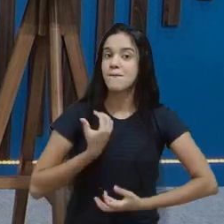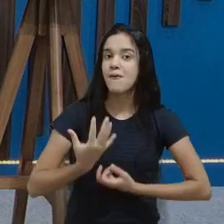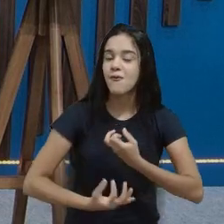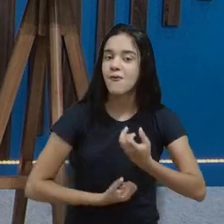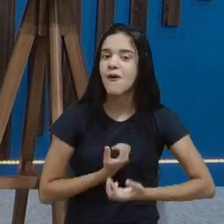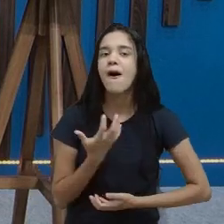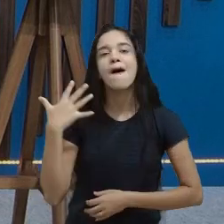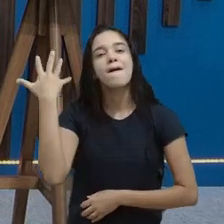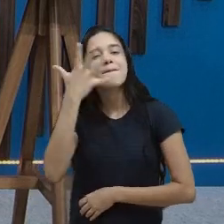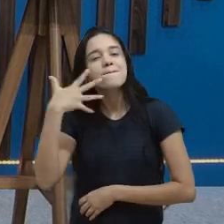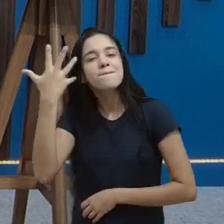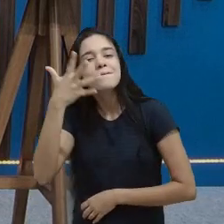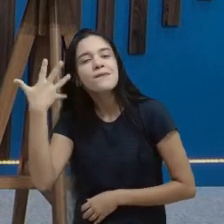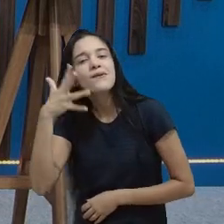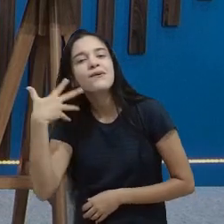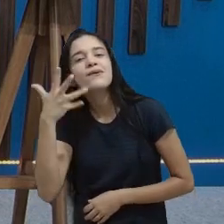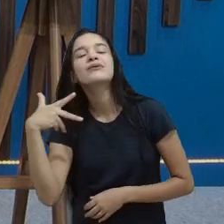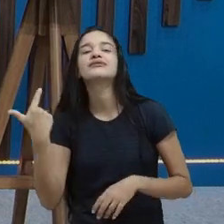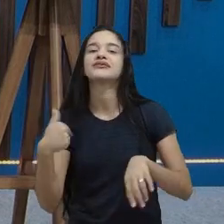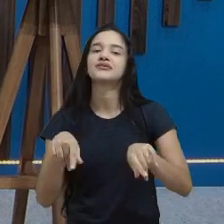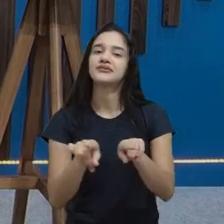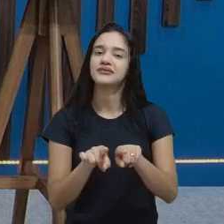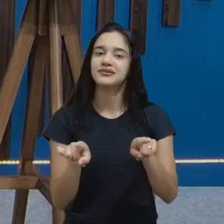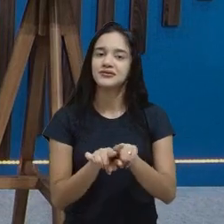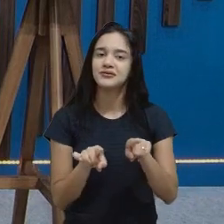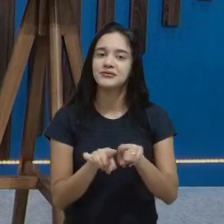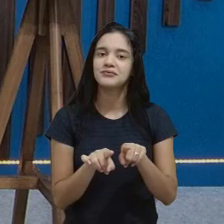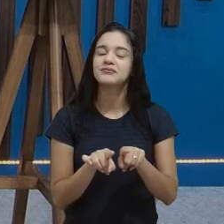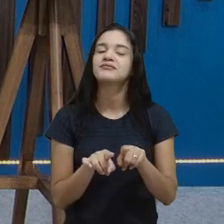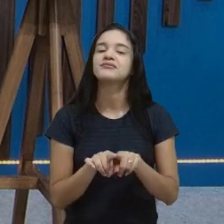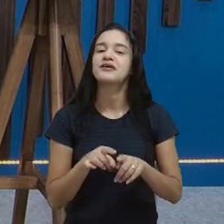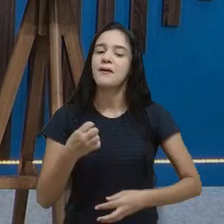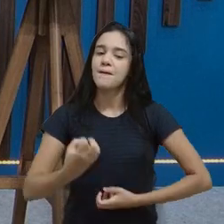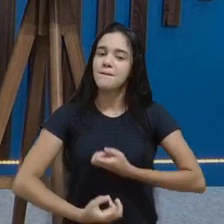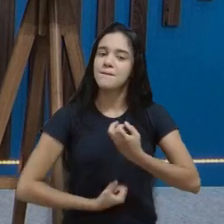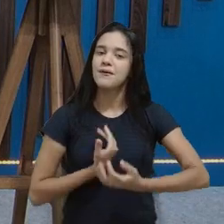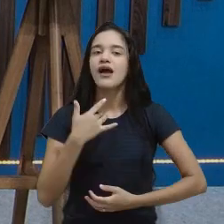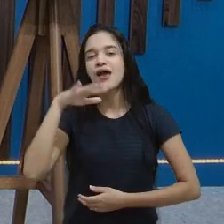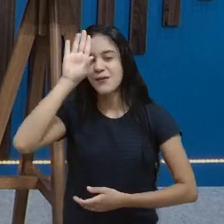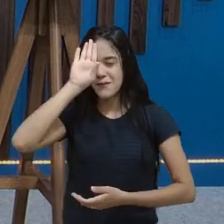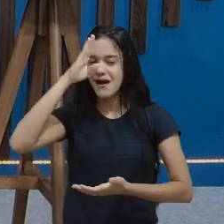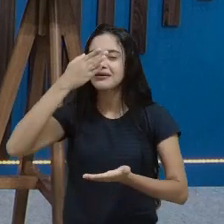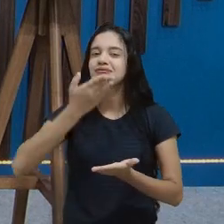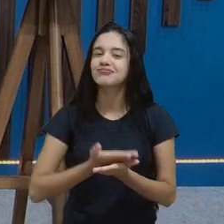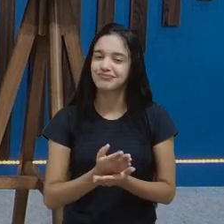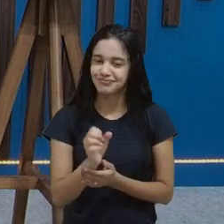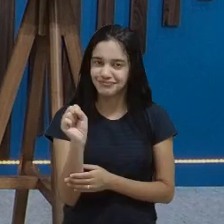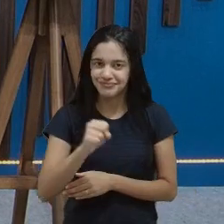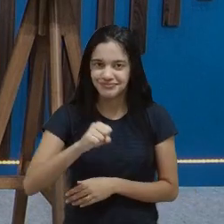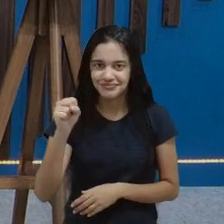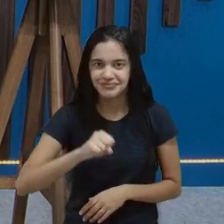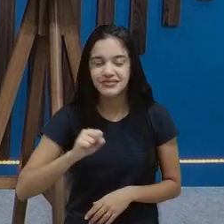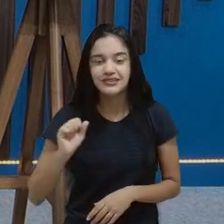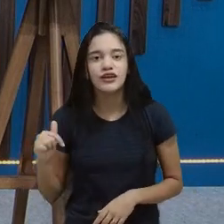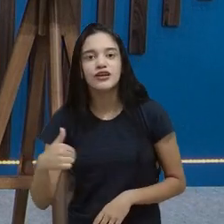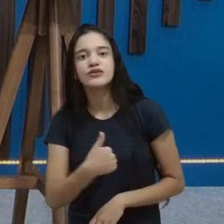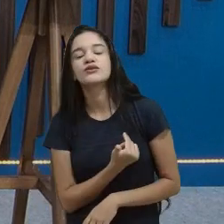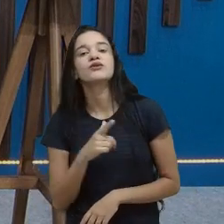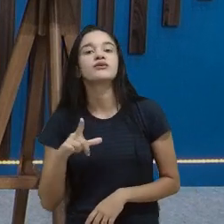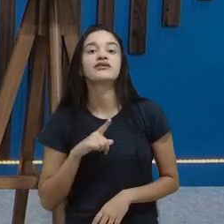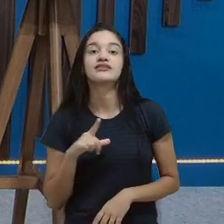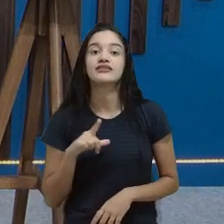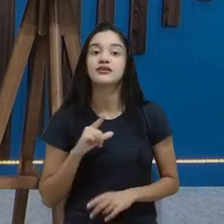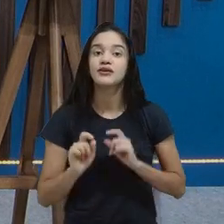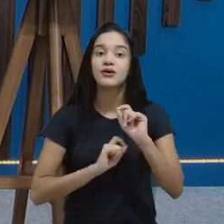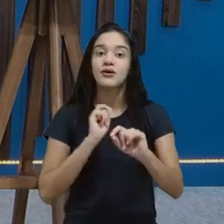não é? Músicos que também são poetas. Então, eu acredito muito nisso, não é? Que nós temos